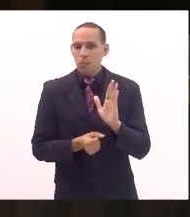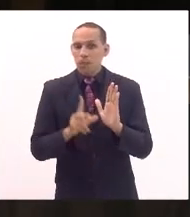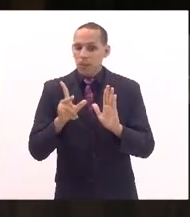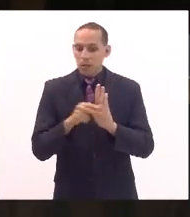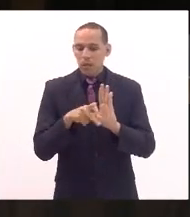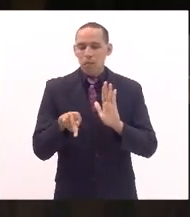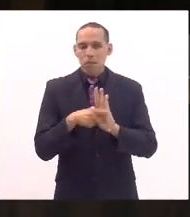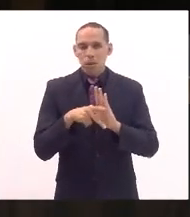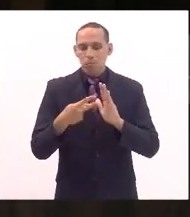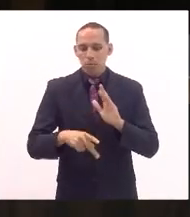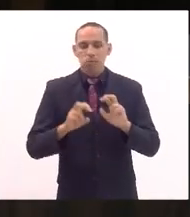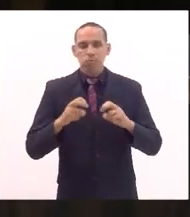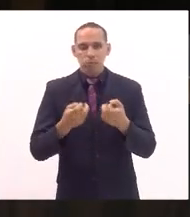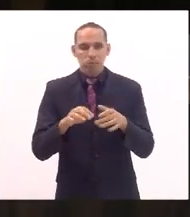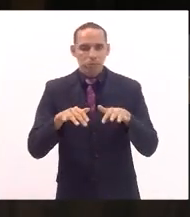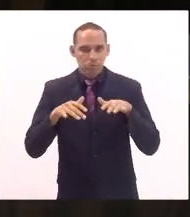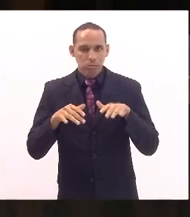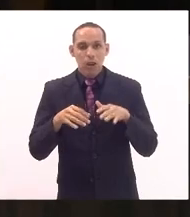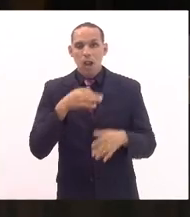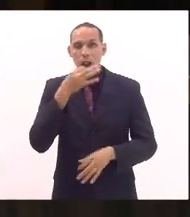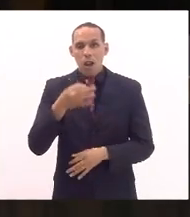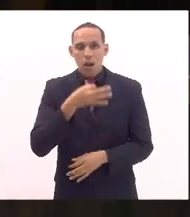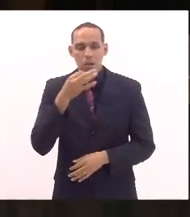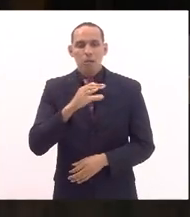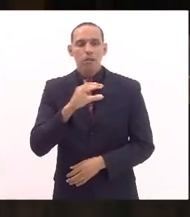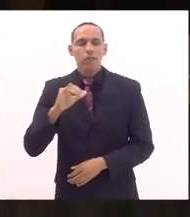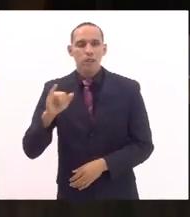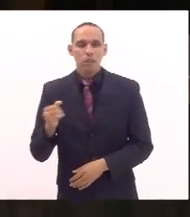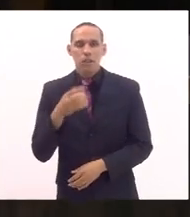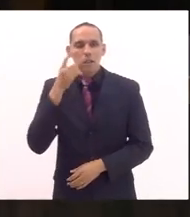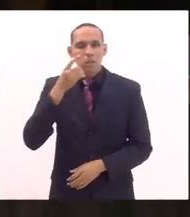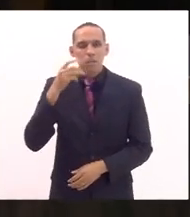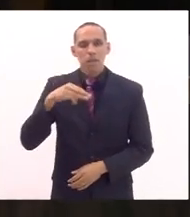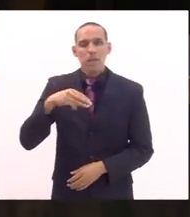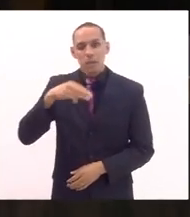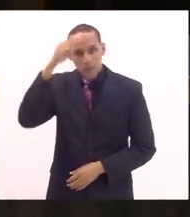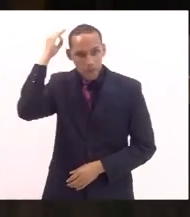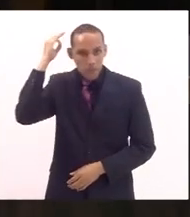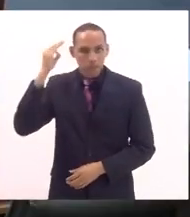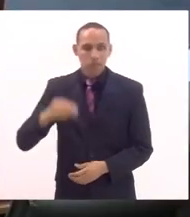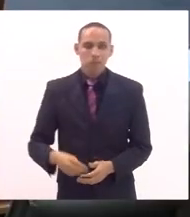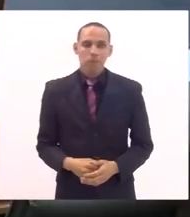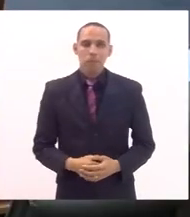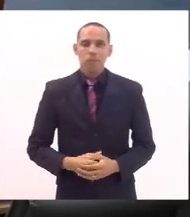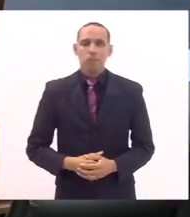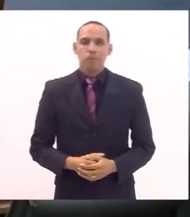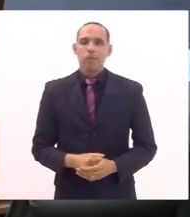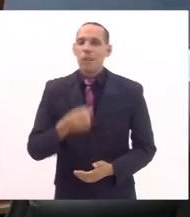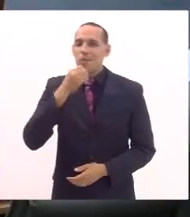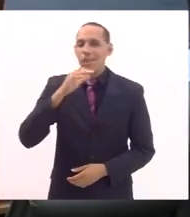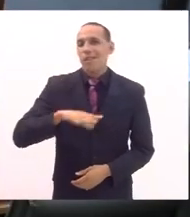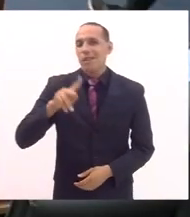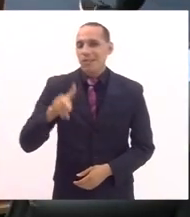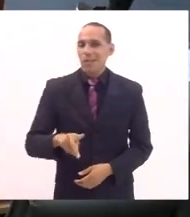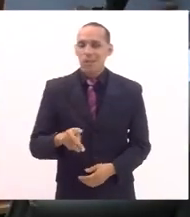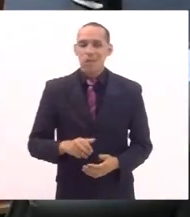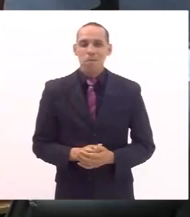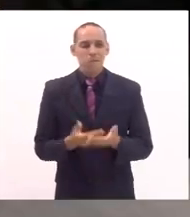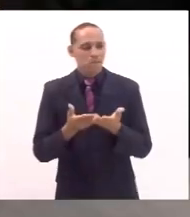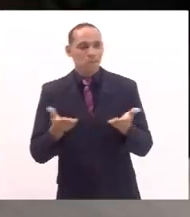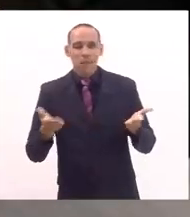as emendas de plenário para emitir parecer pela comissão de quais são justiça e deputado Márcio Pacheco Oi boa tarde senhor presidente